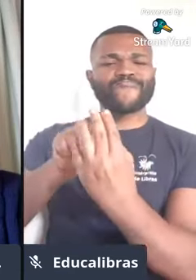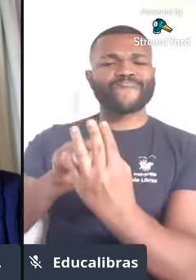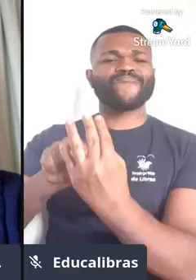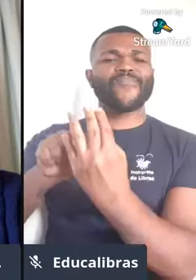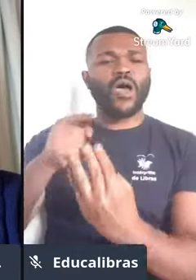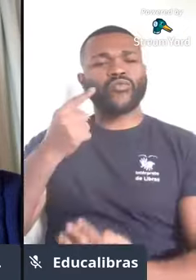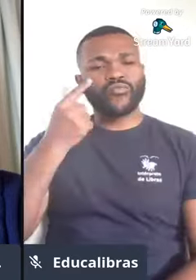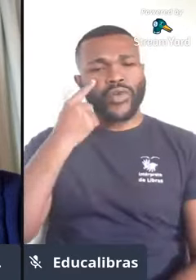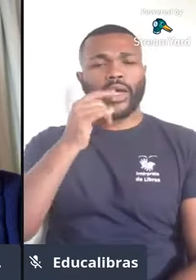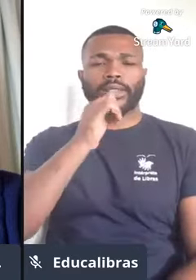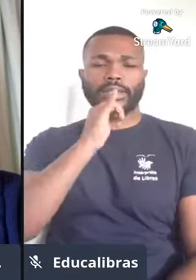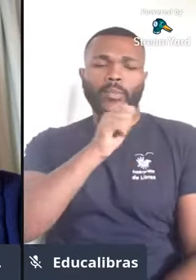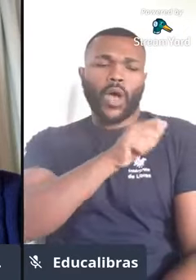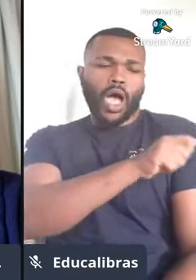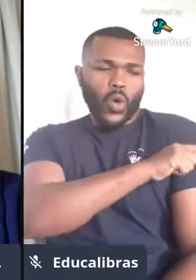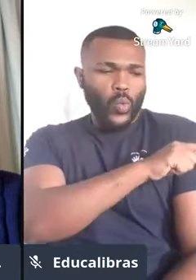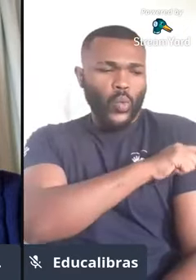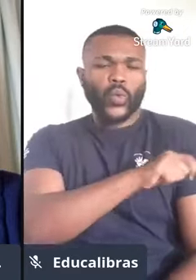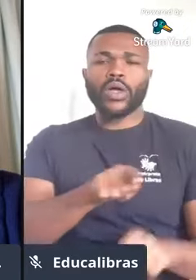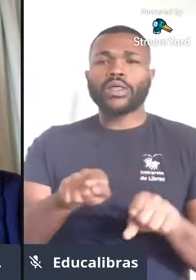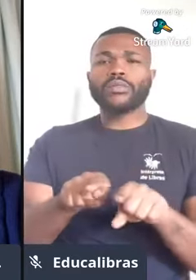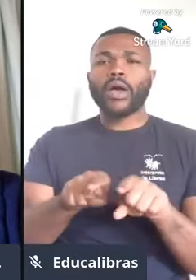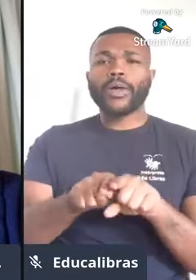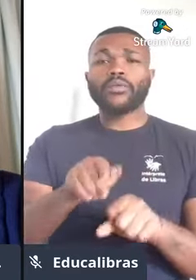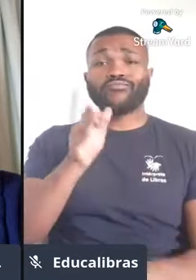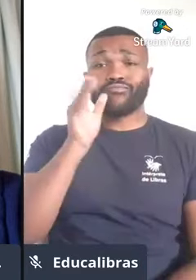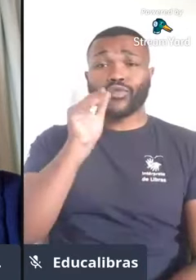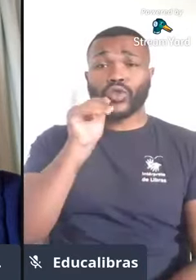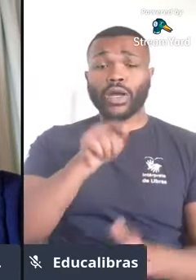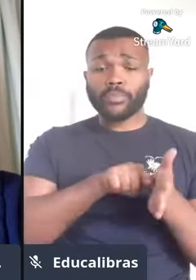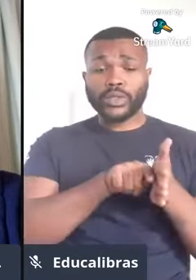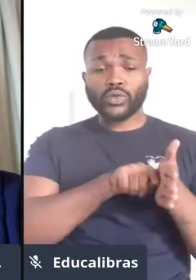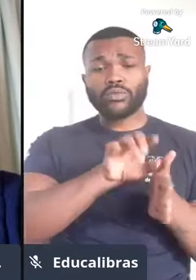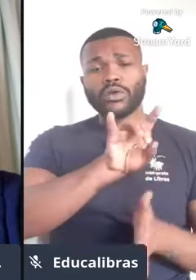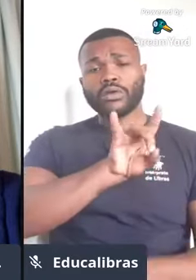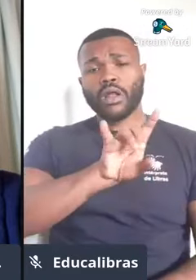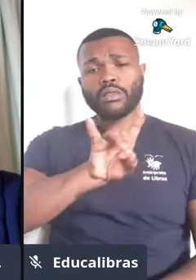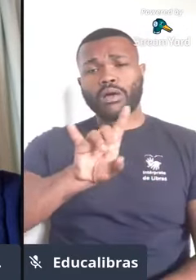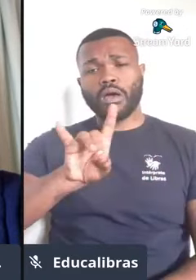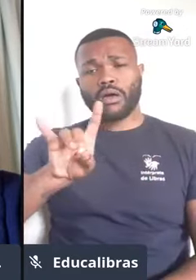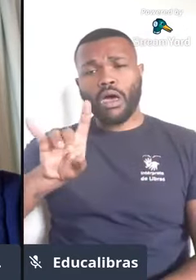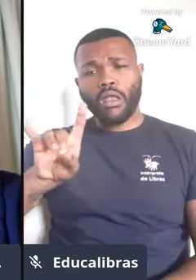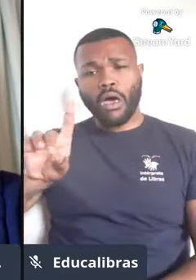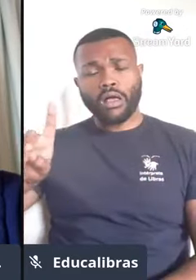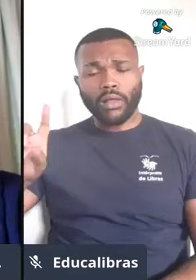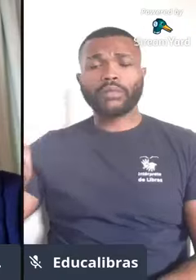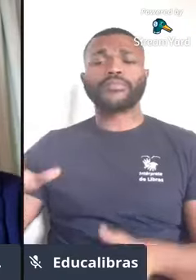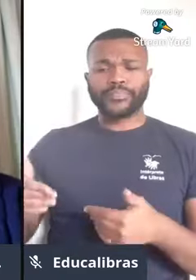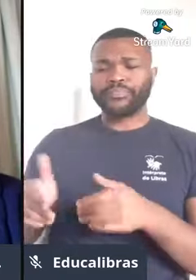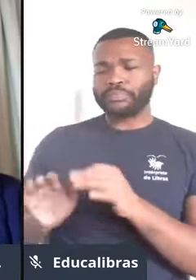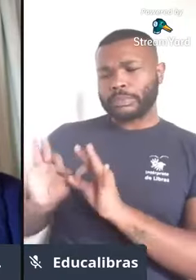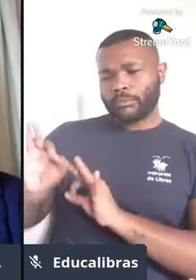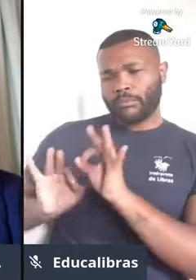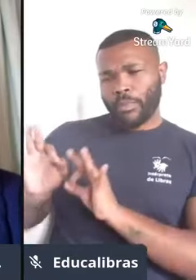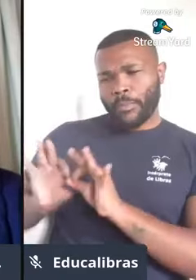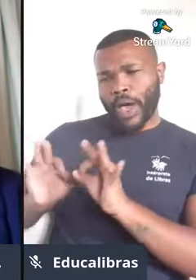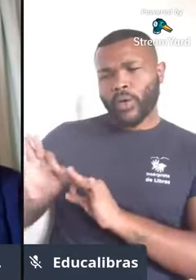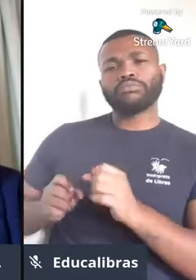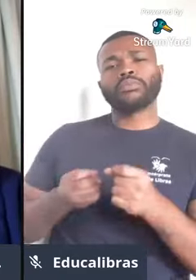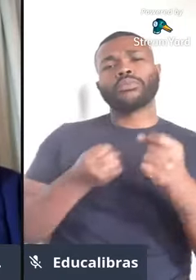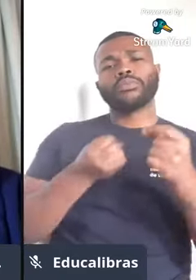os servidores de forma individual e prescrevemos para eles o que eles precisavam para